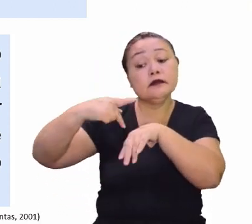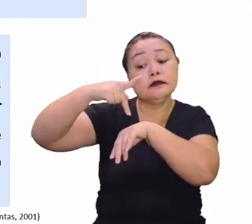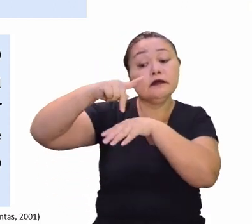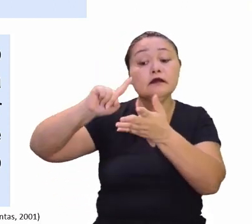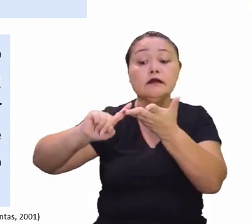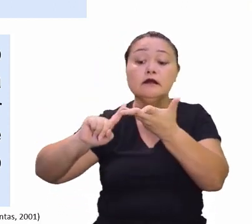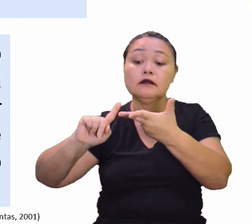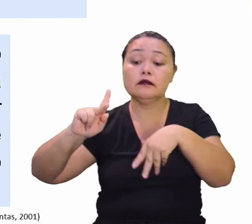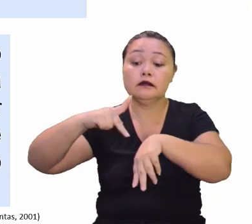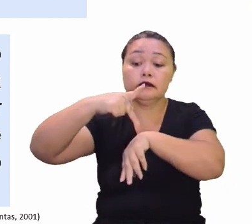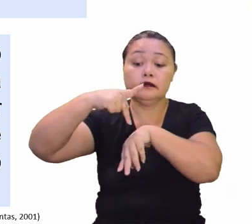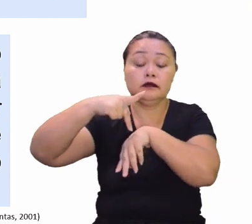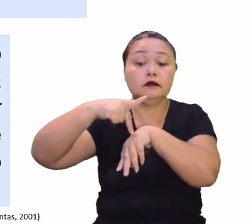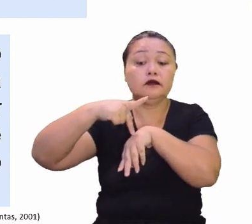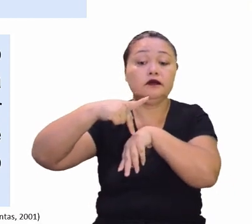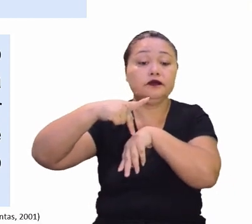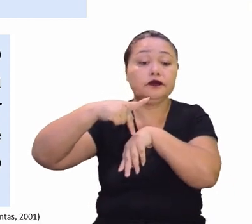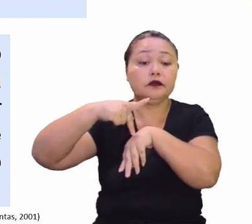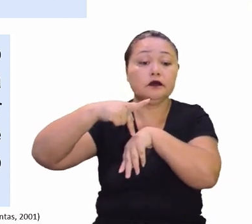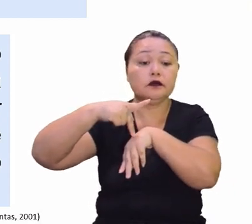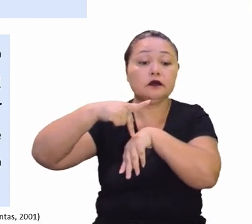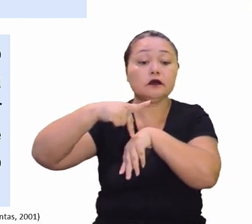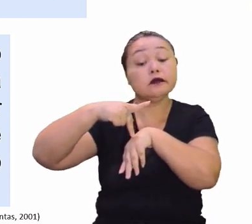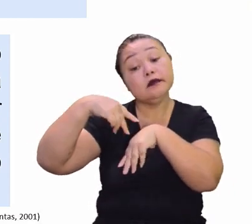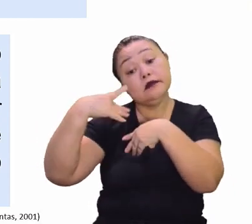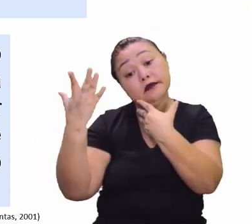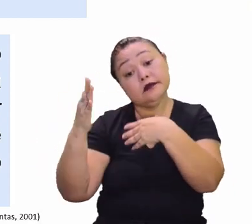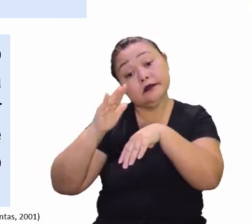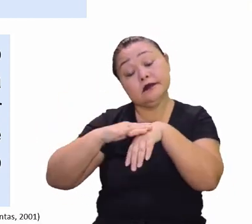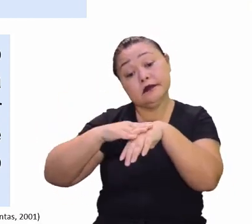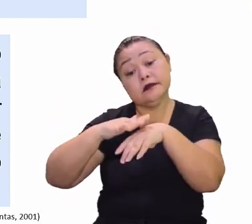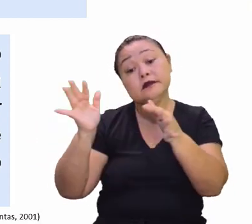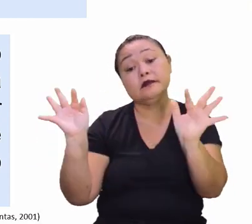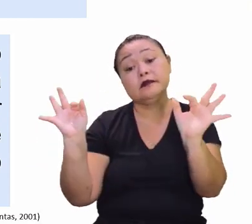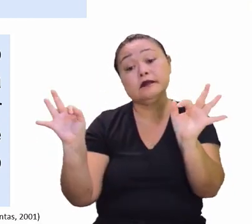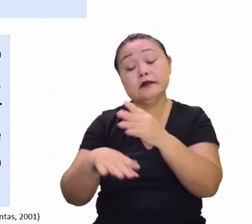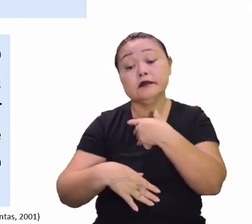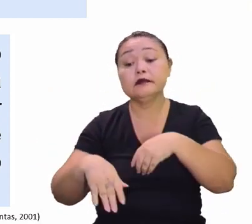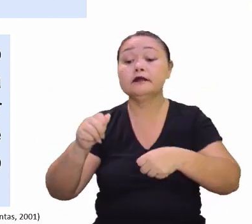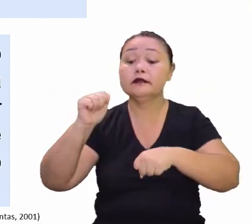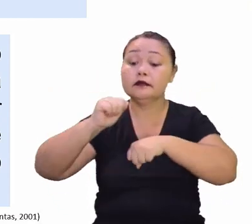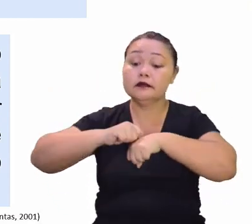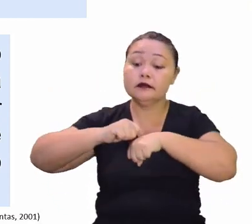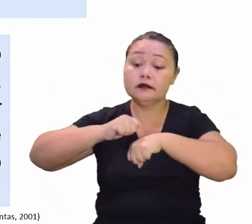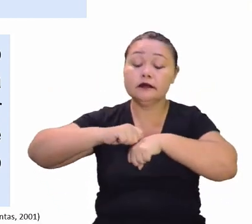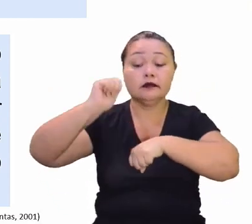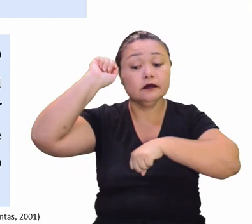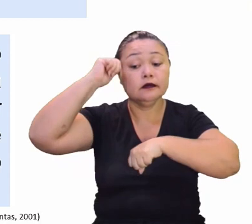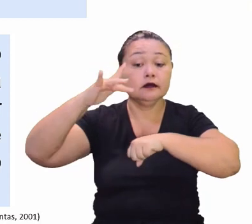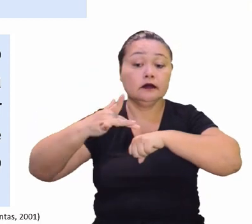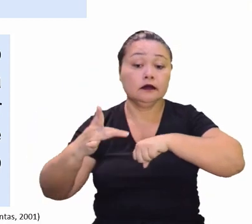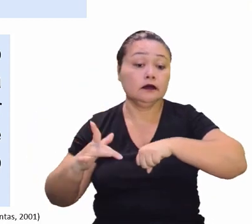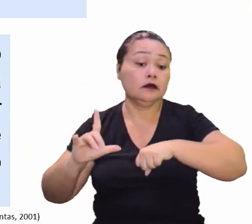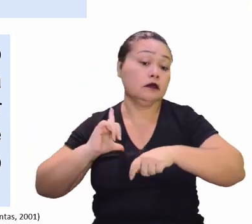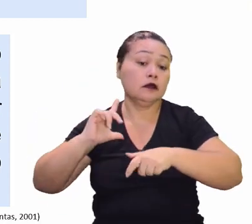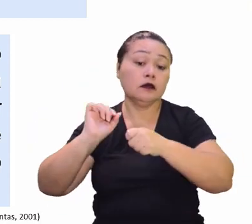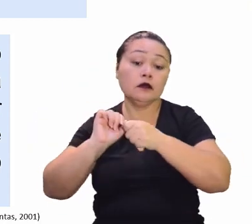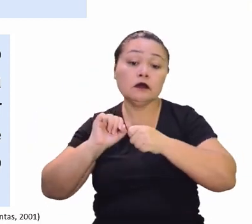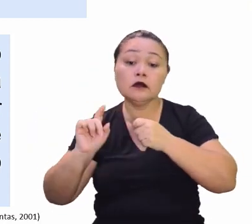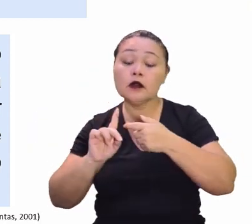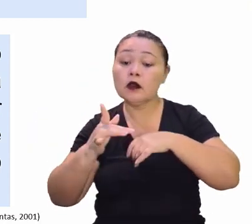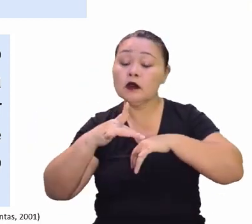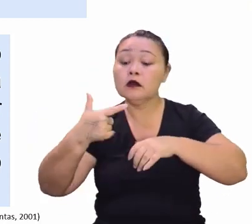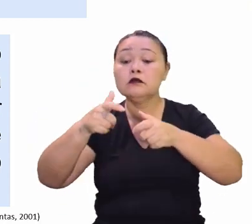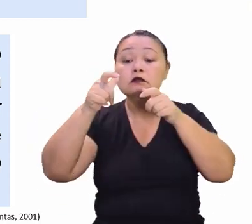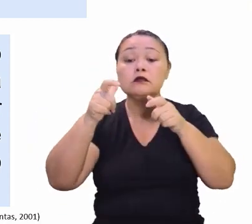empresas multinacionais, que ironicamente encerrou o ciclo da cassiterita, já que deixaram de